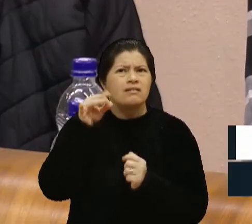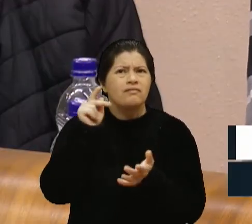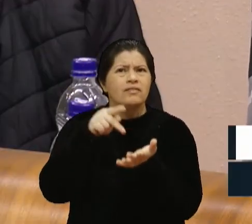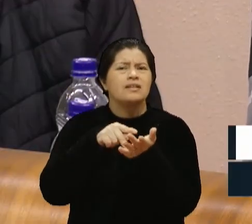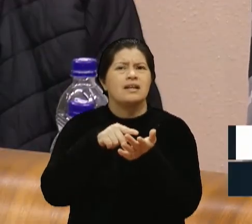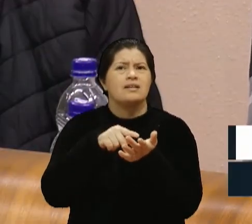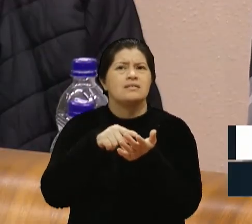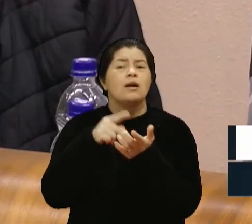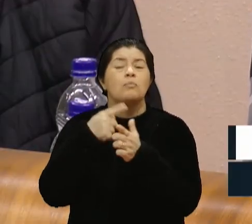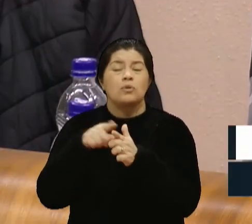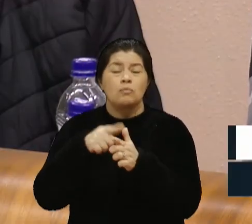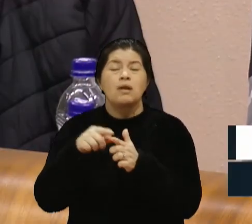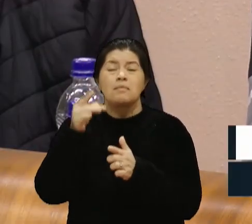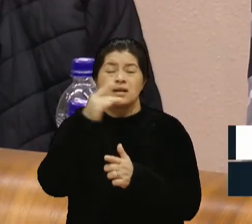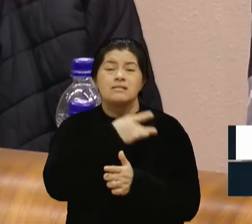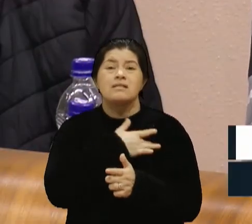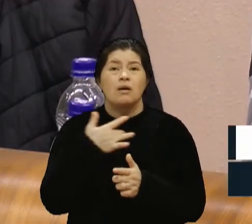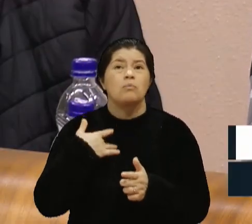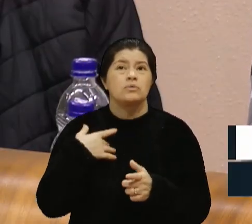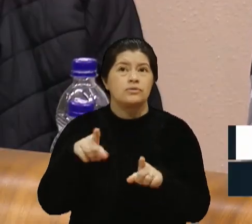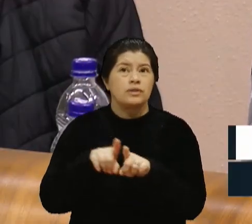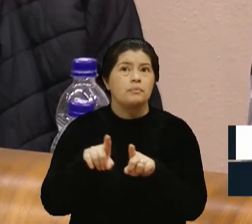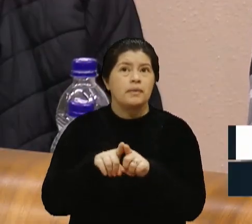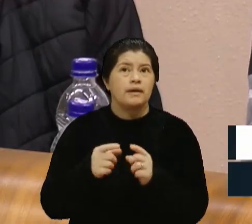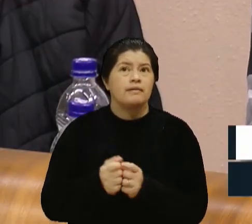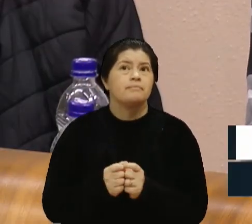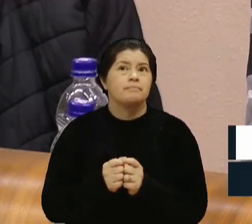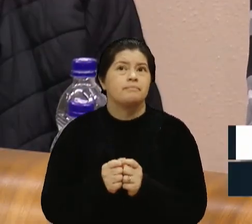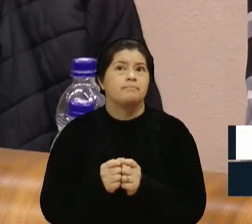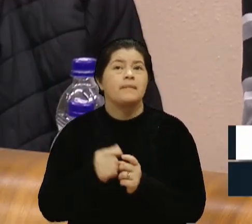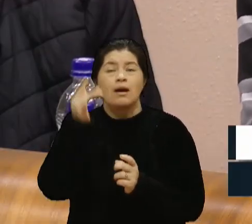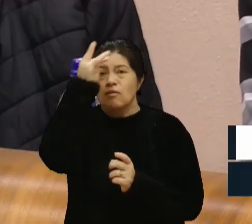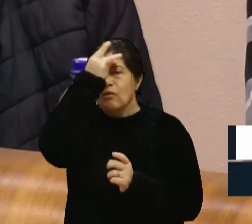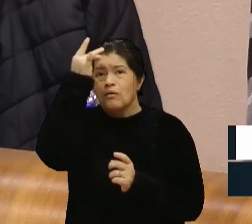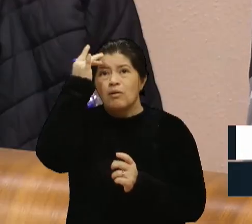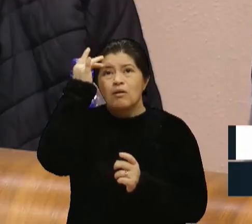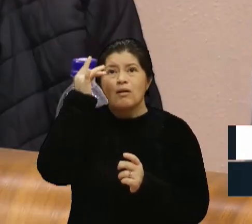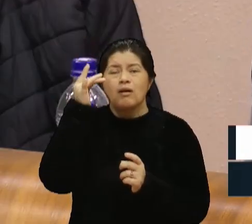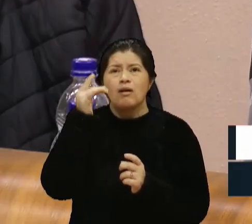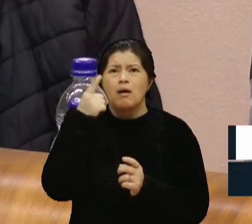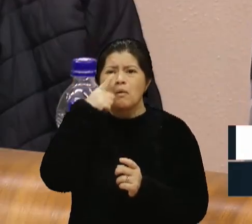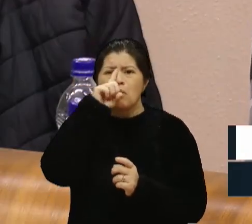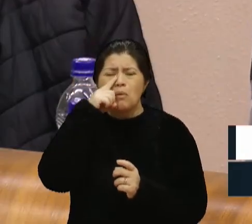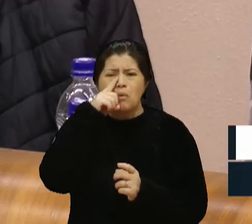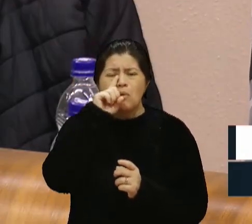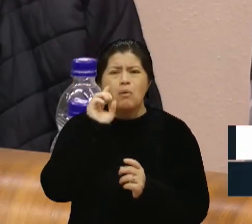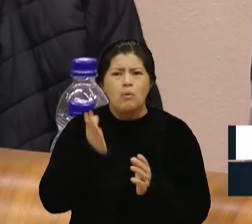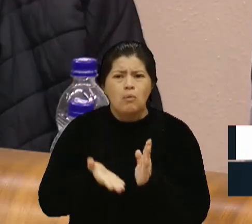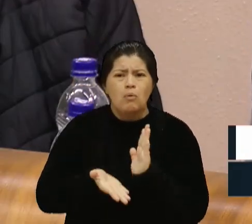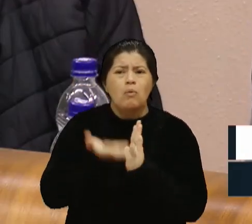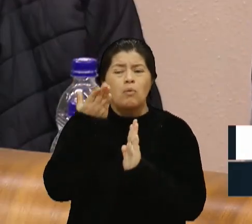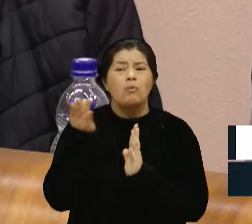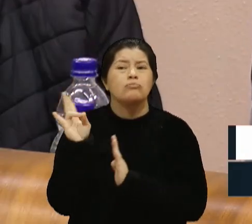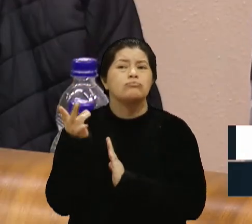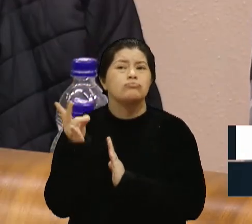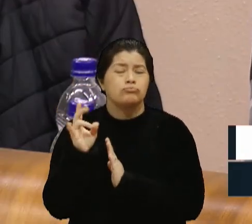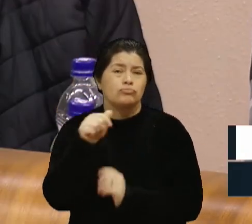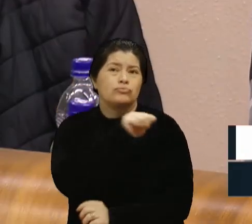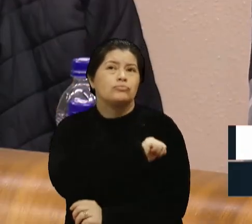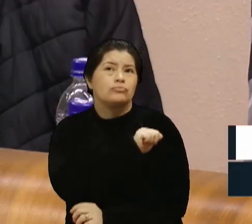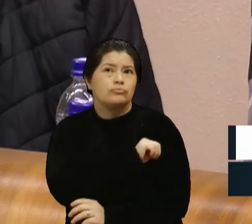ele é um problema também de saúde. E esse problema da doença mental, ele se agrava muito com o problema da drogadição e do